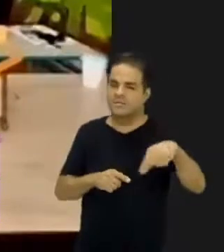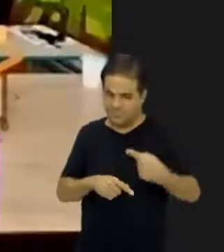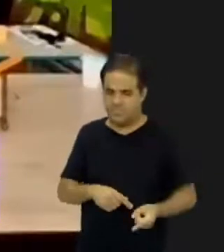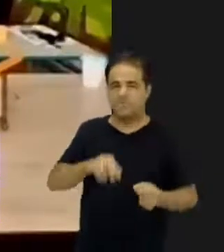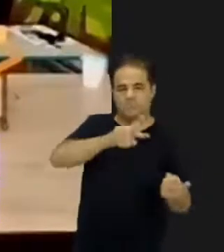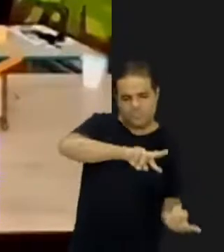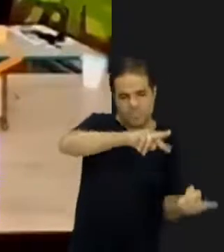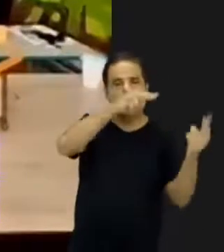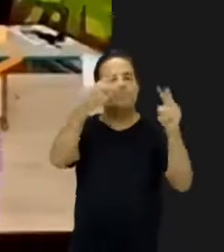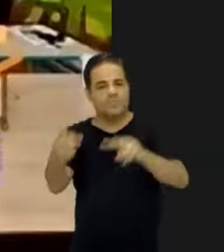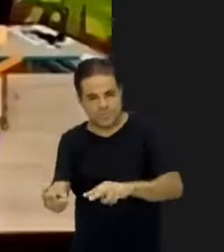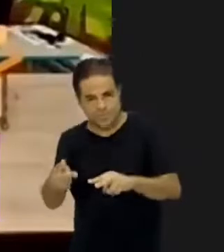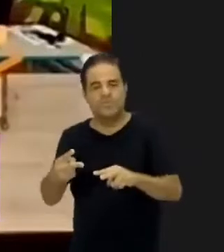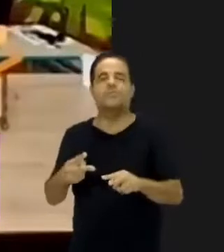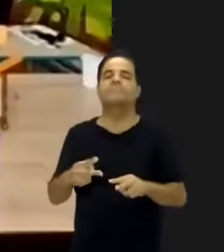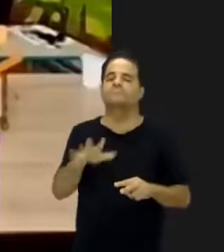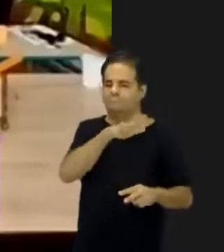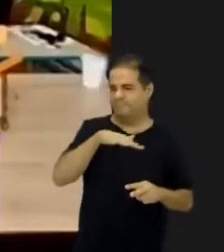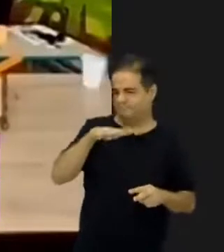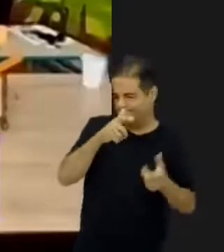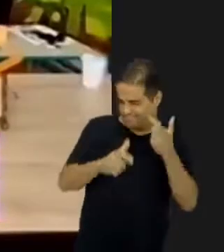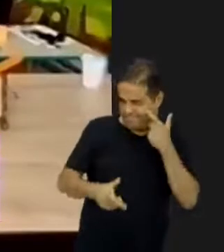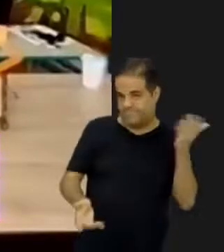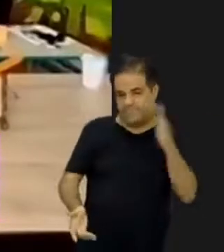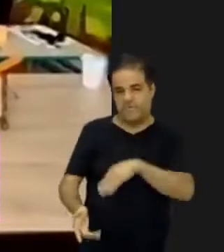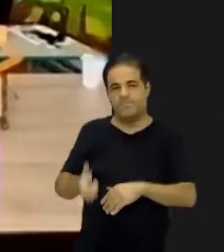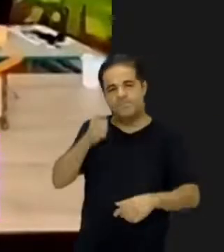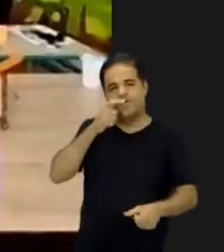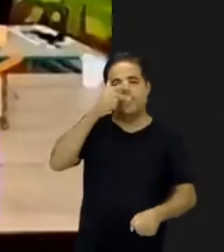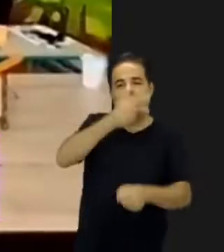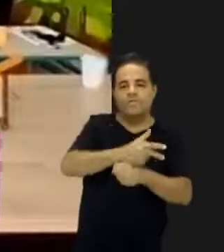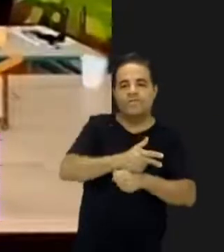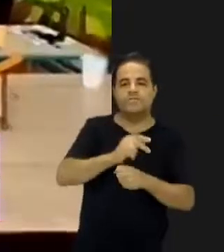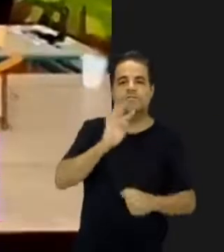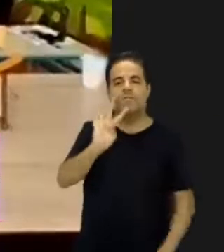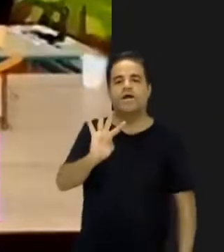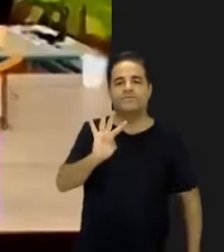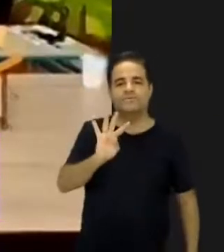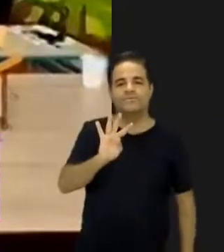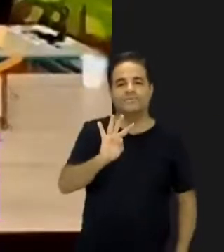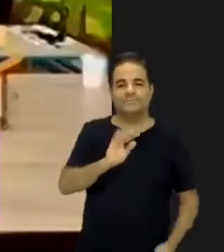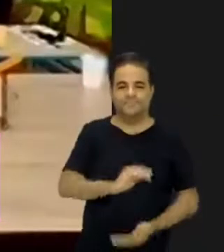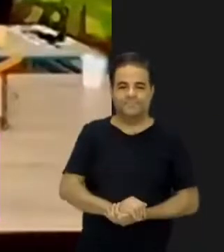vamos transferir esse programa para o Arduino. Por favor, o vídeo 4 para mim.